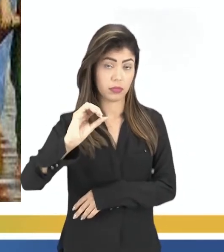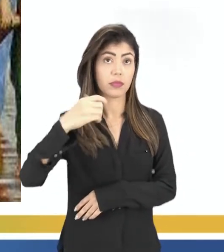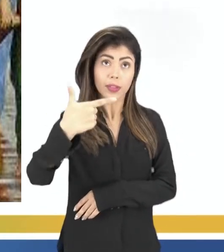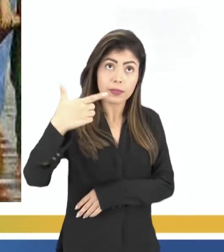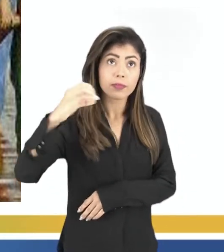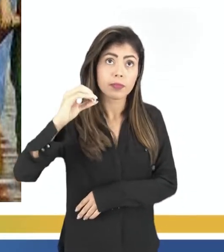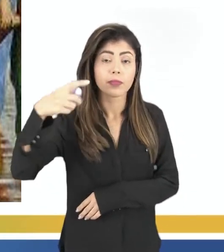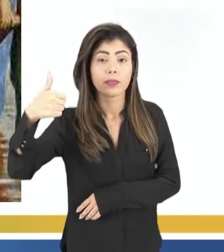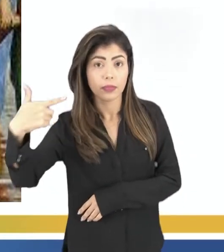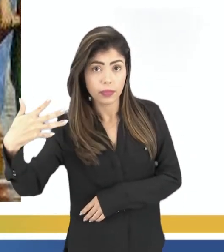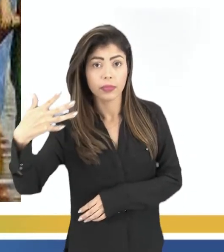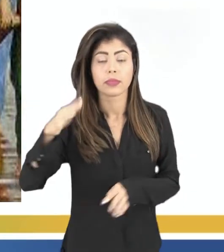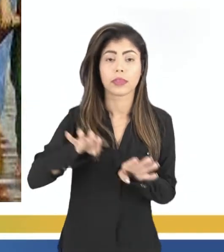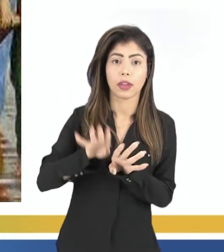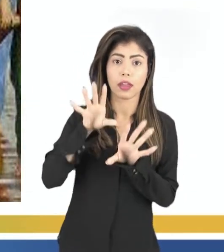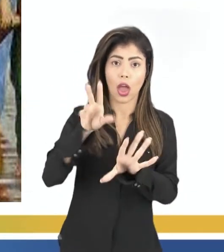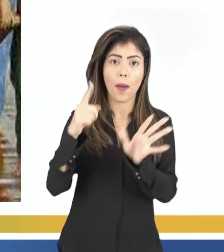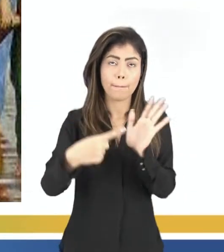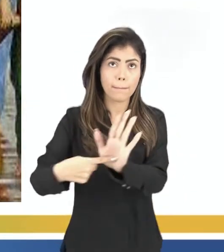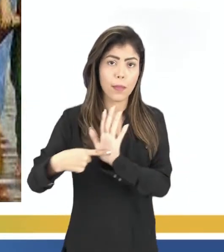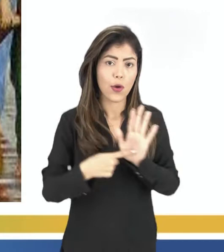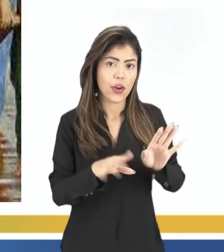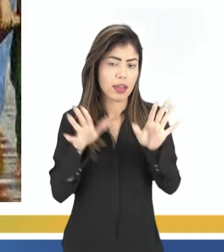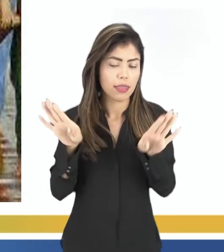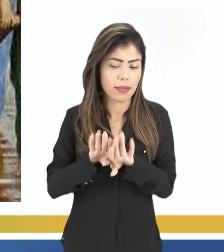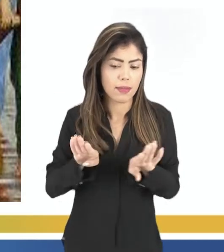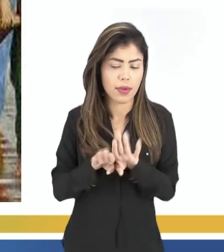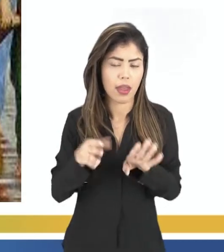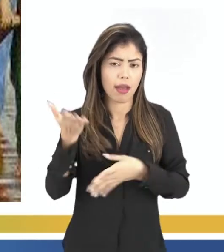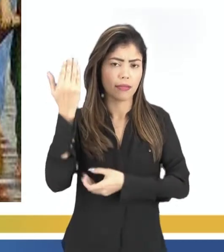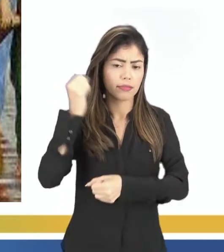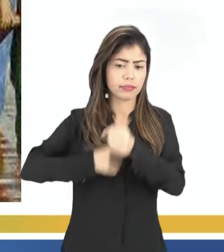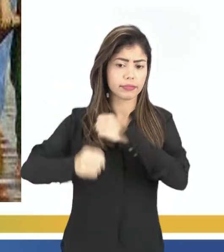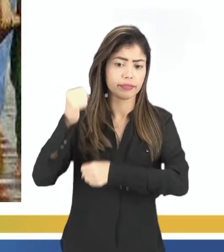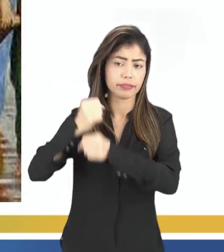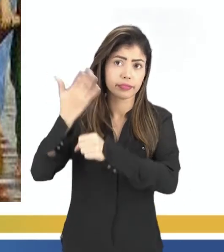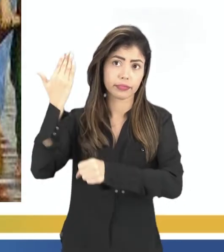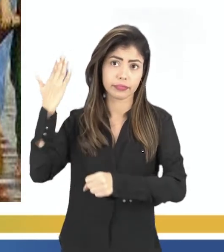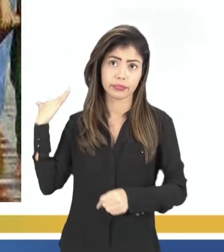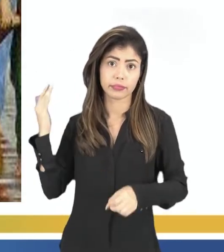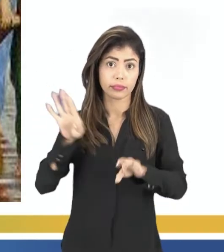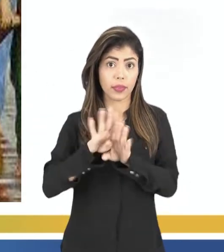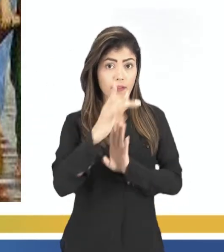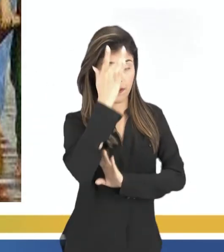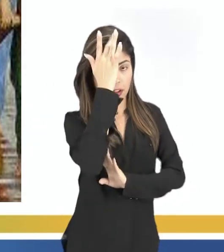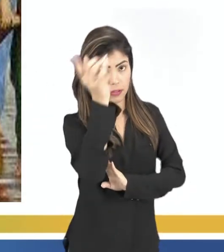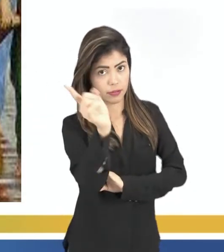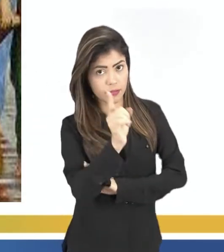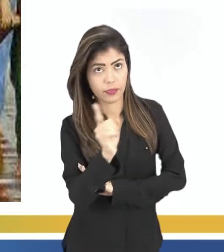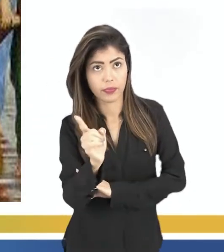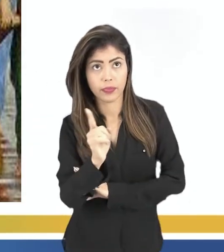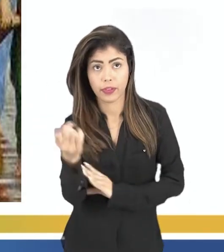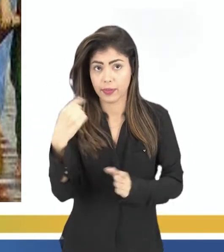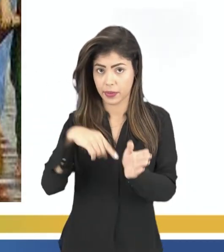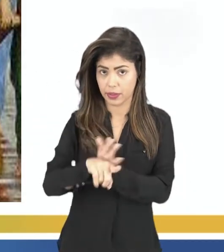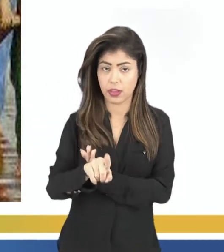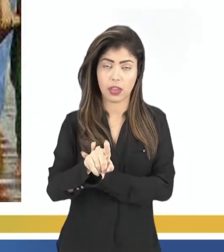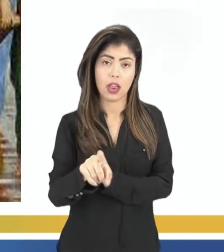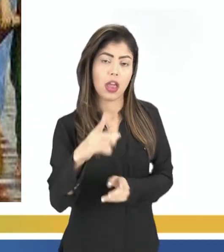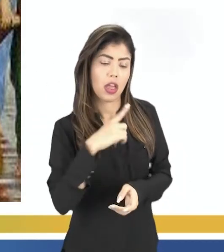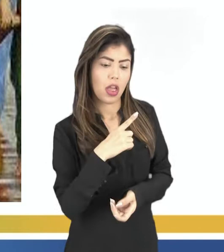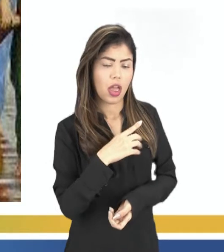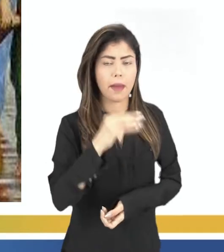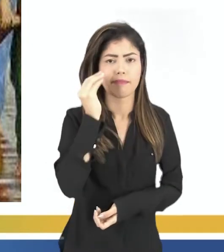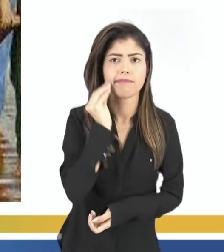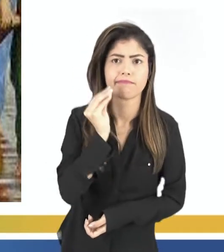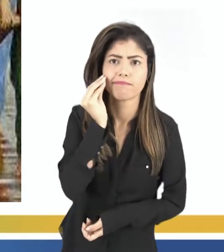né, do Enem. Isso mostra para a gente também que nos anos anteriores, não é que era mais fácil. As questões, elas